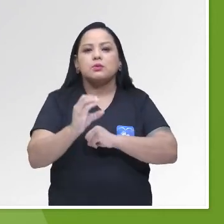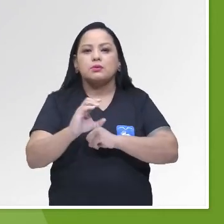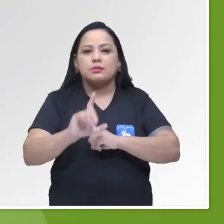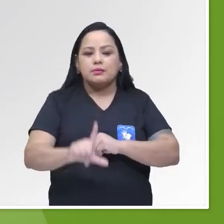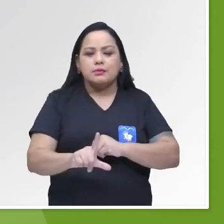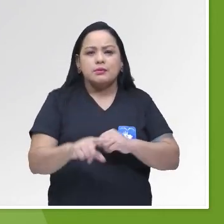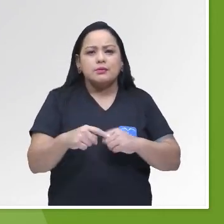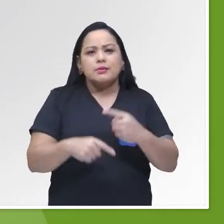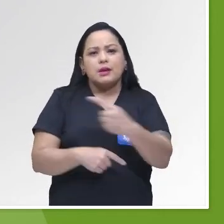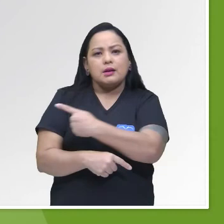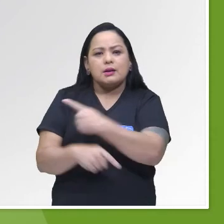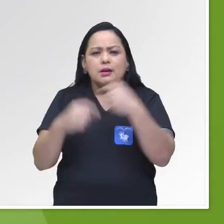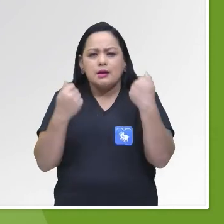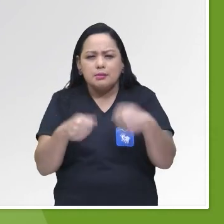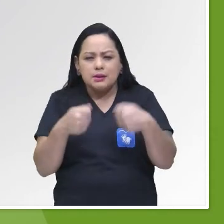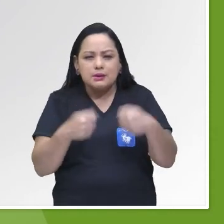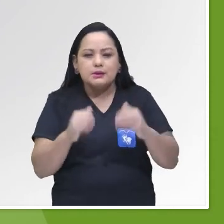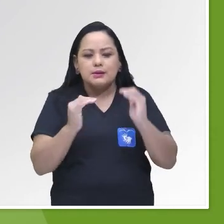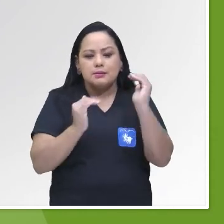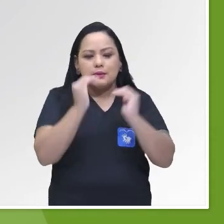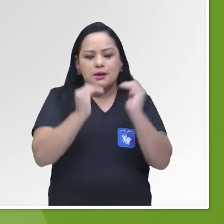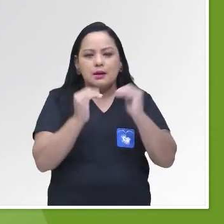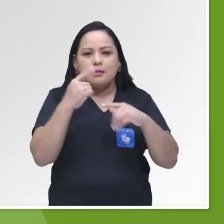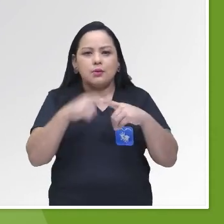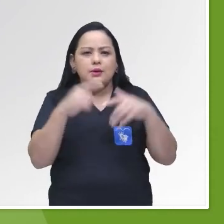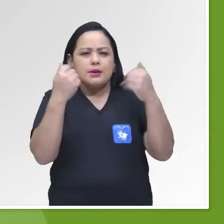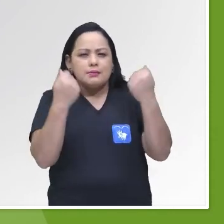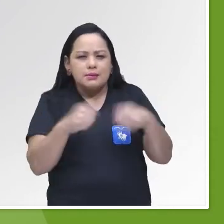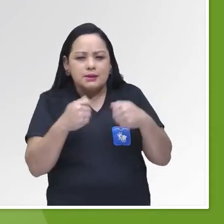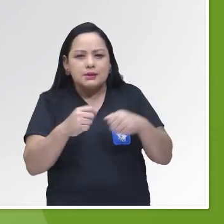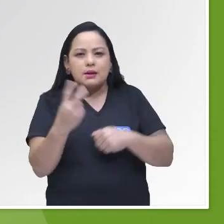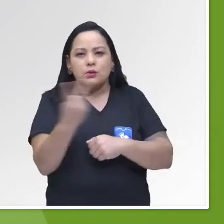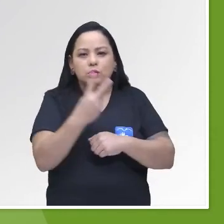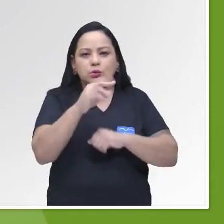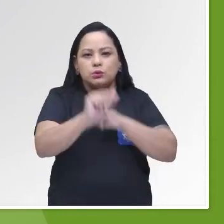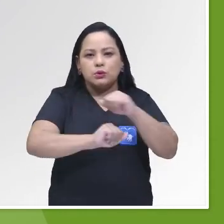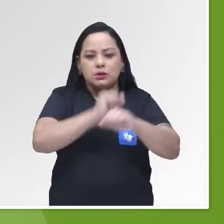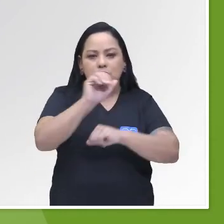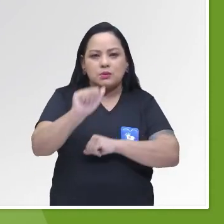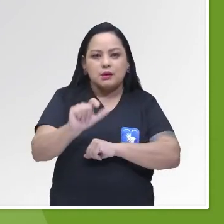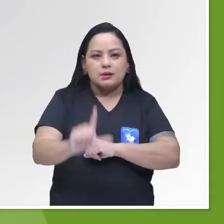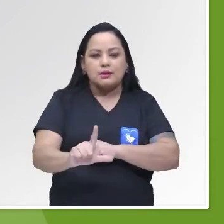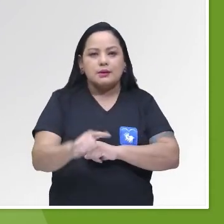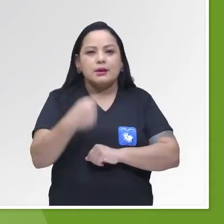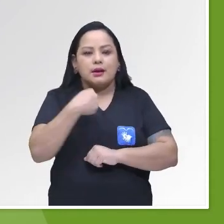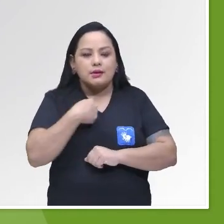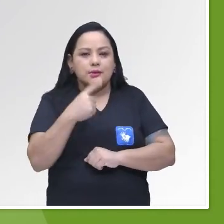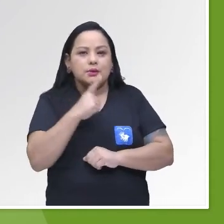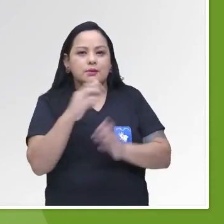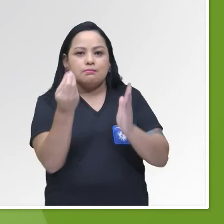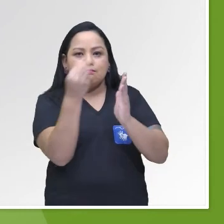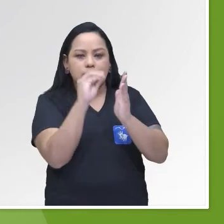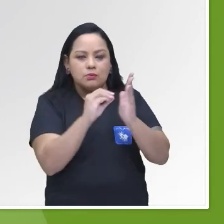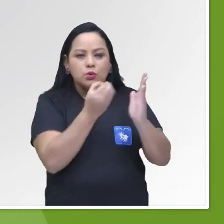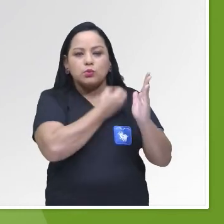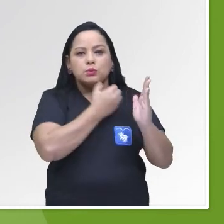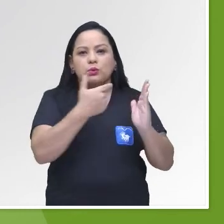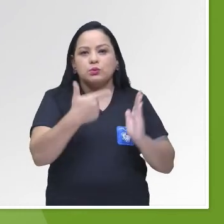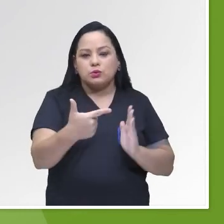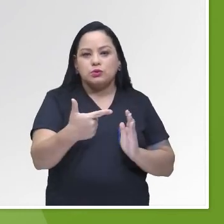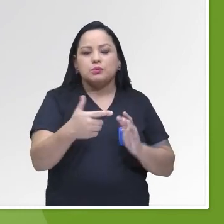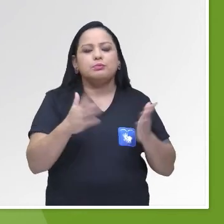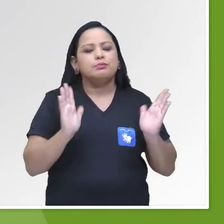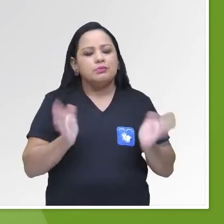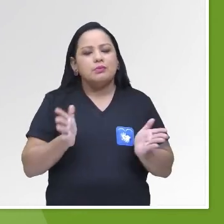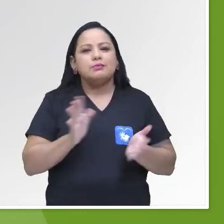eu preciso balancear, porque ele precisa ficar com 2 átomos de alumínio. E aí eu vou colocar o número 2.